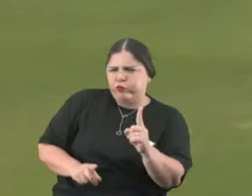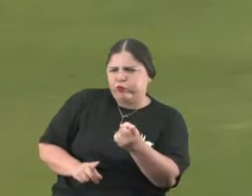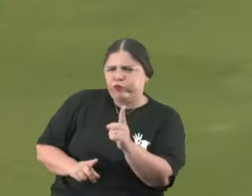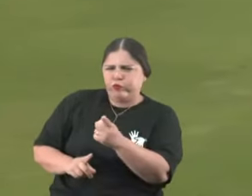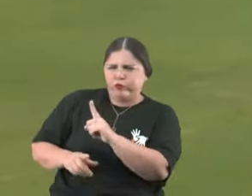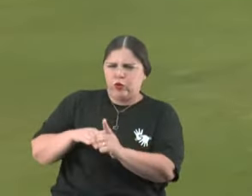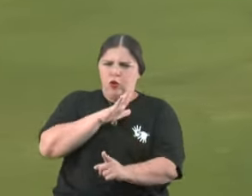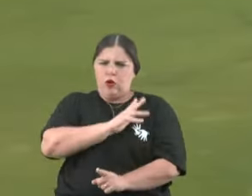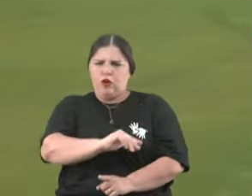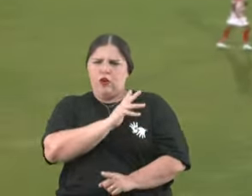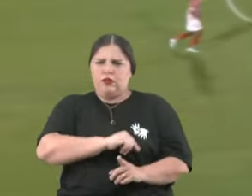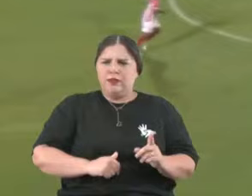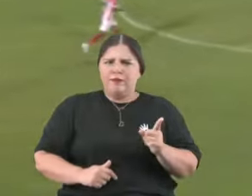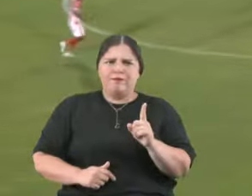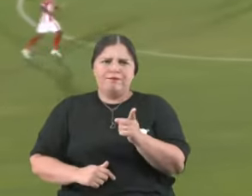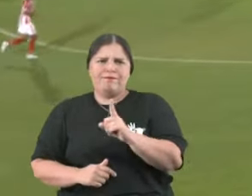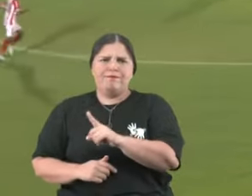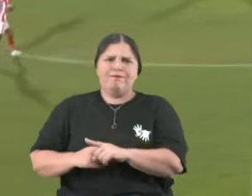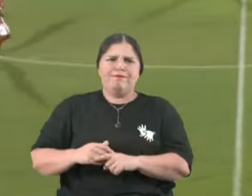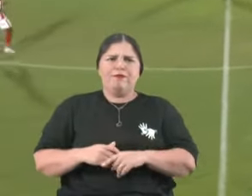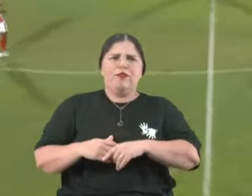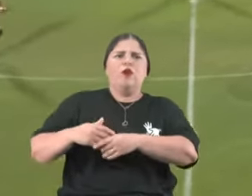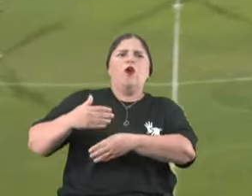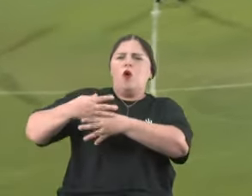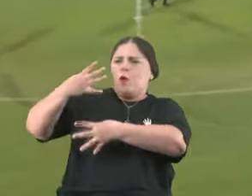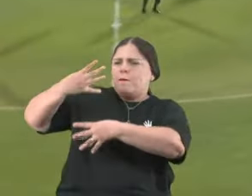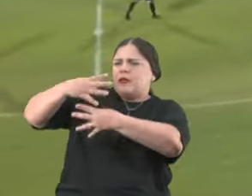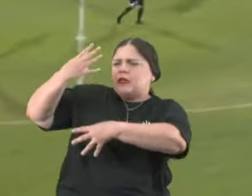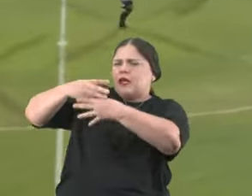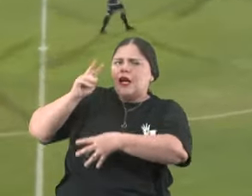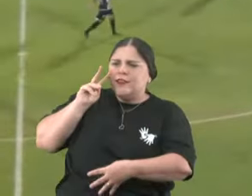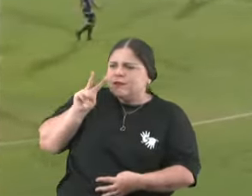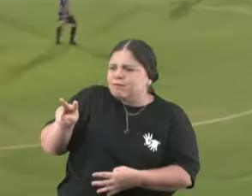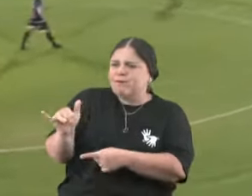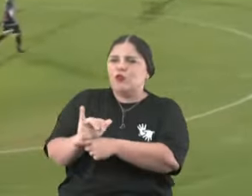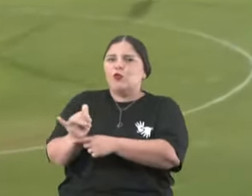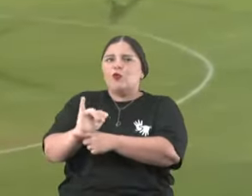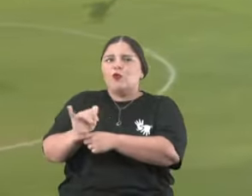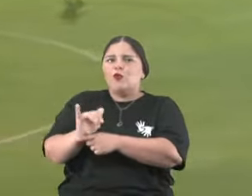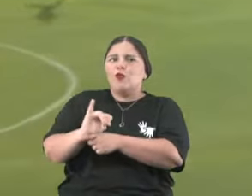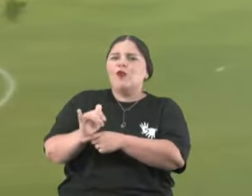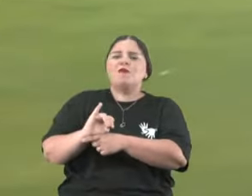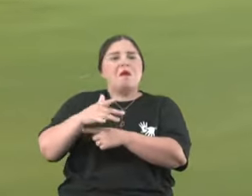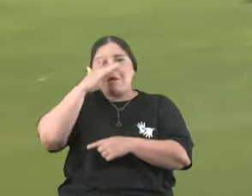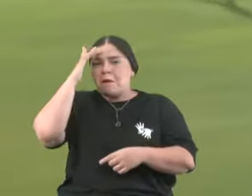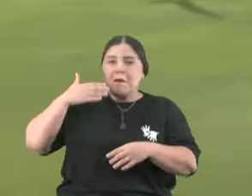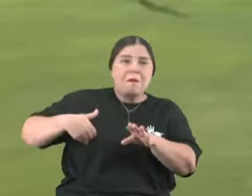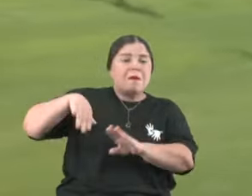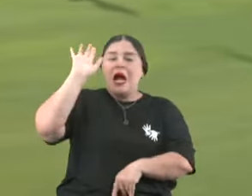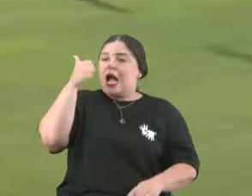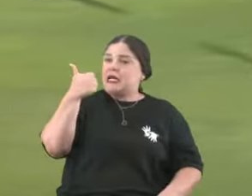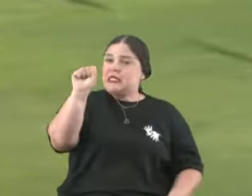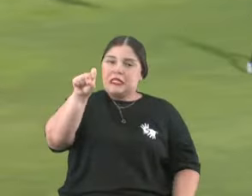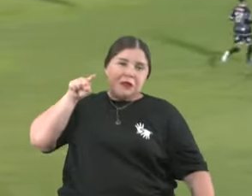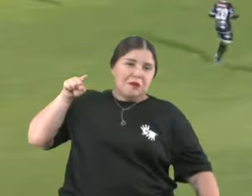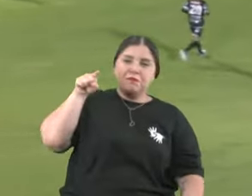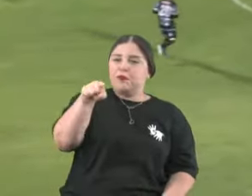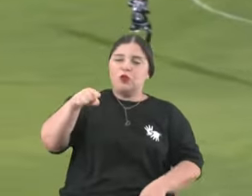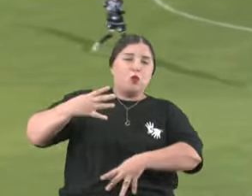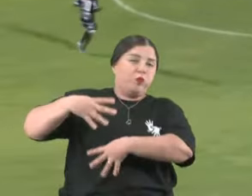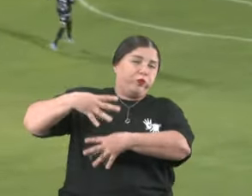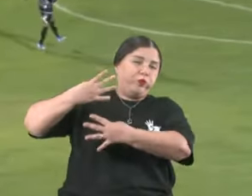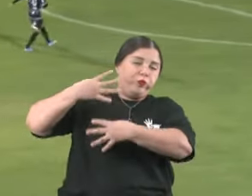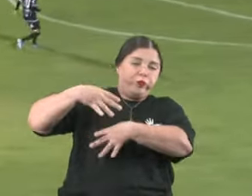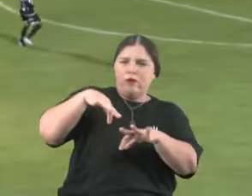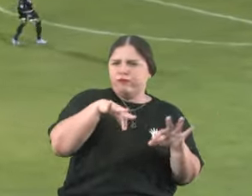Seu Cícero Muniz, um abraço para ele que está acompanhando a gente aqui na FAF TV. Somos mais de 18 mil aparelhos conectados no nosso canal principal. Quando